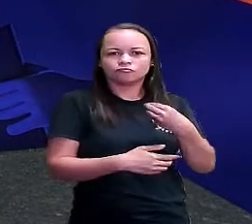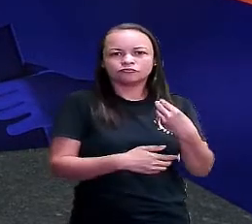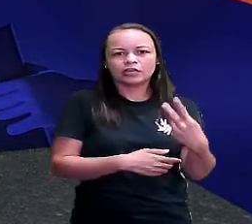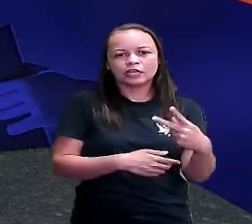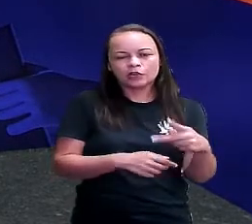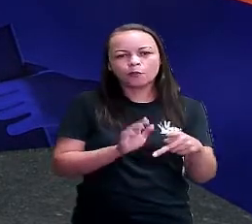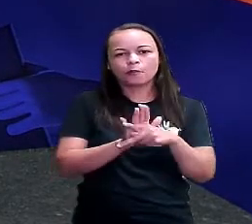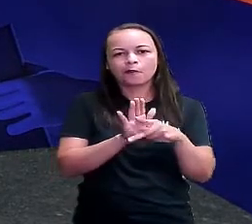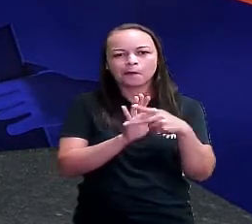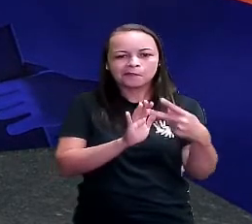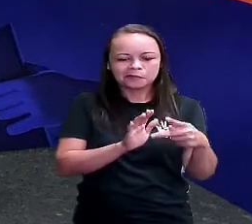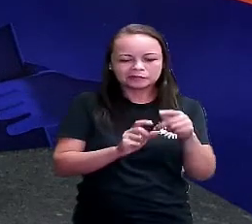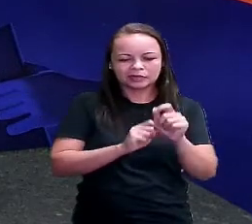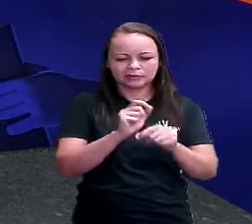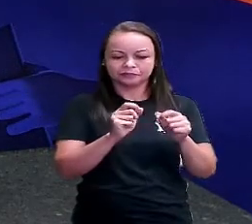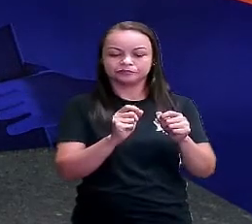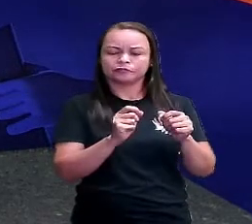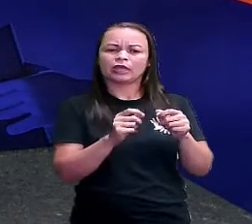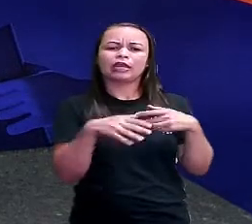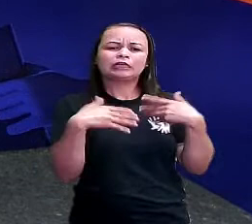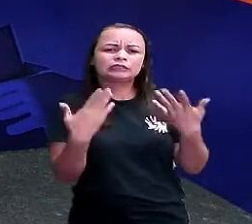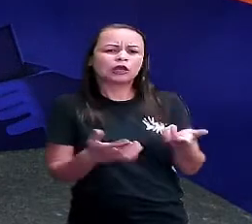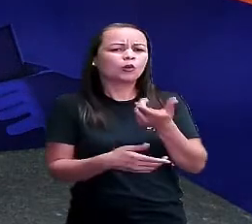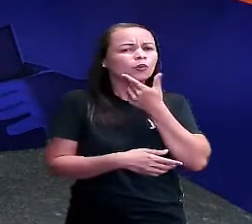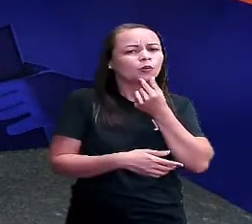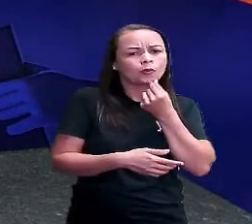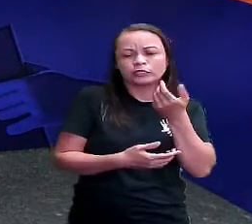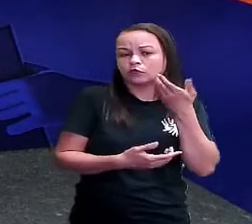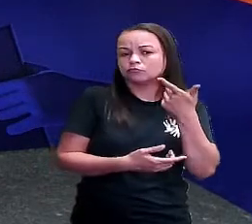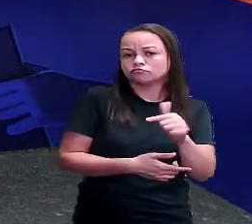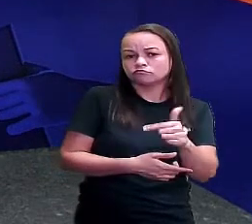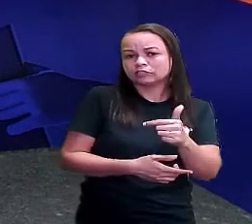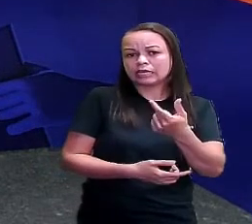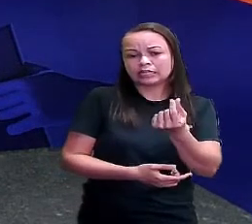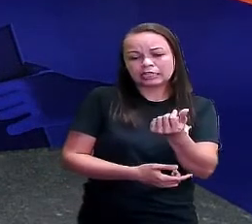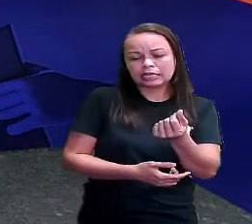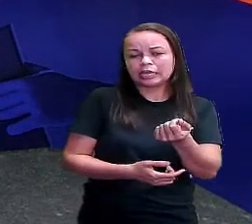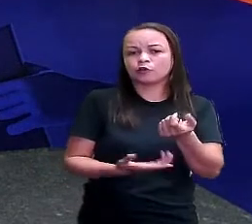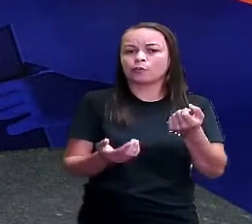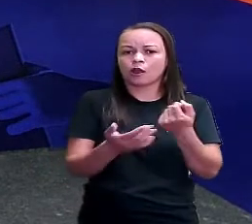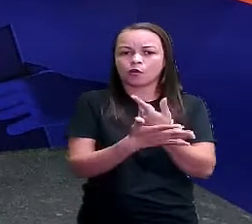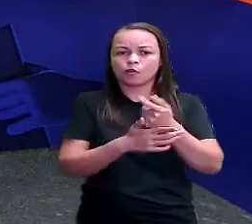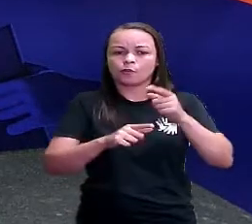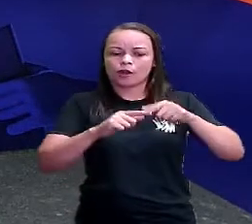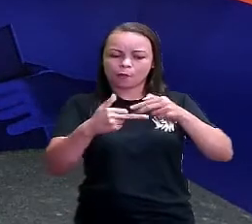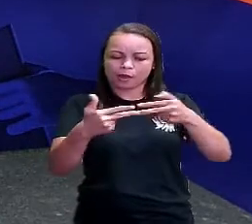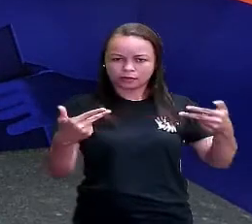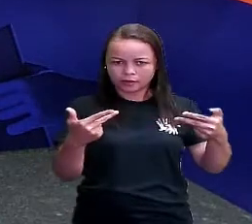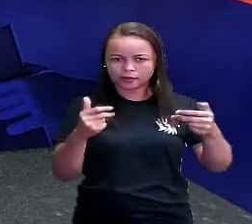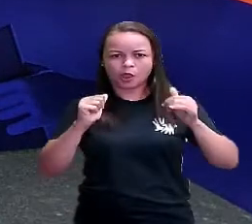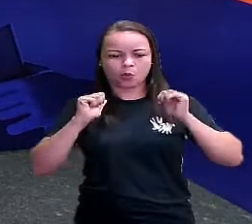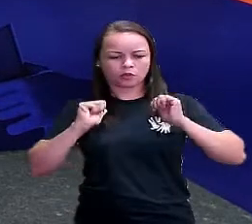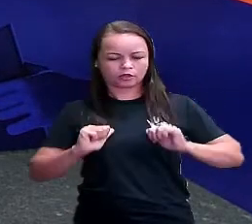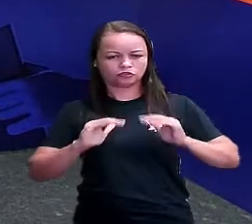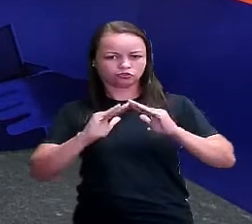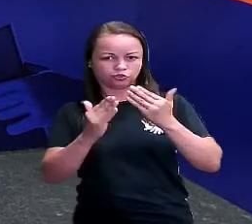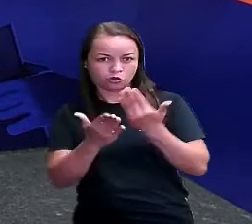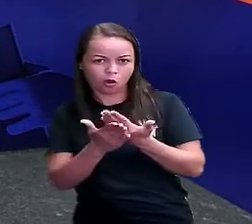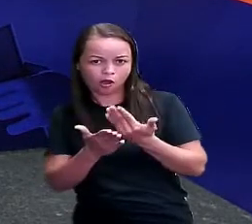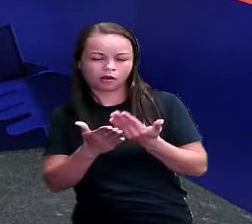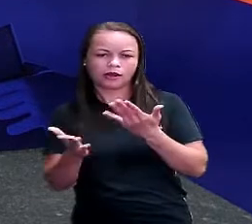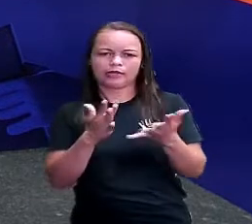tinha dinheiro para comprar material escolar. O que foi que ele fez? Ele vendeu o seu próprio